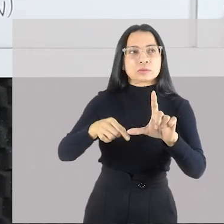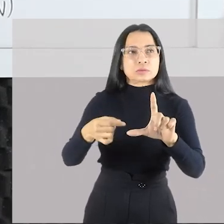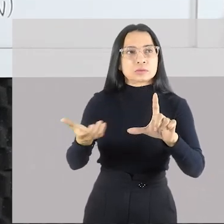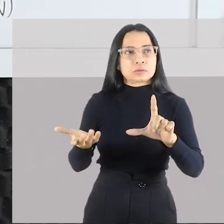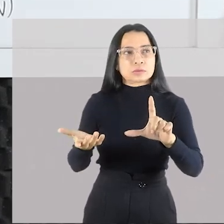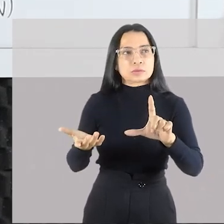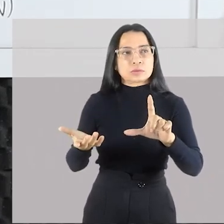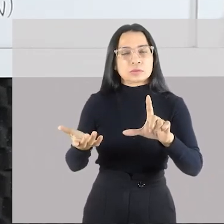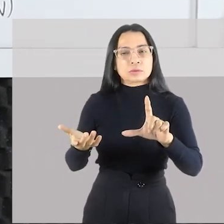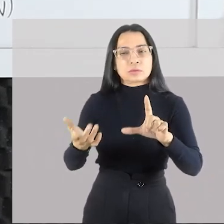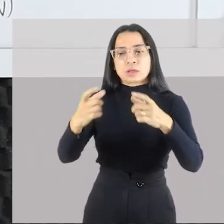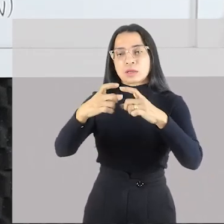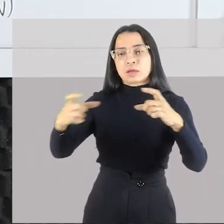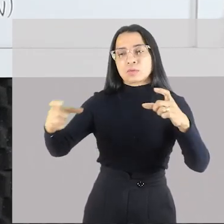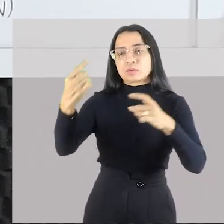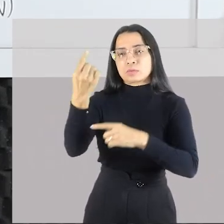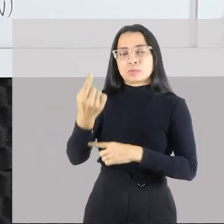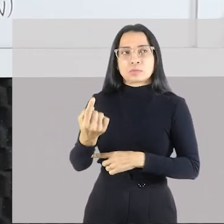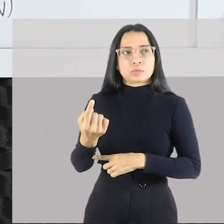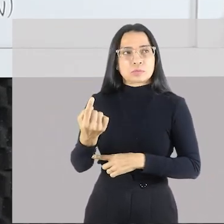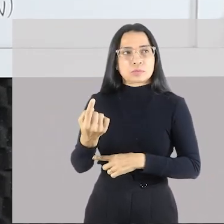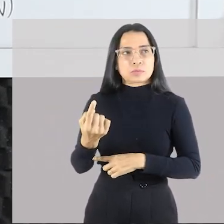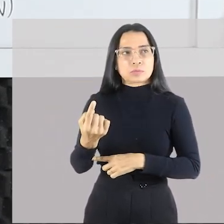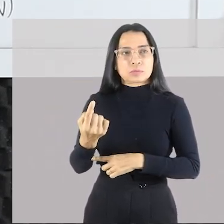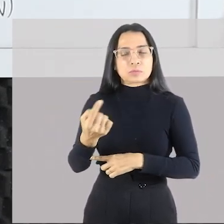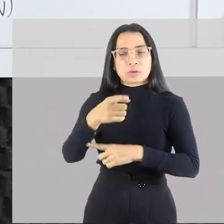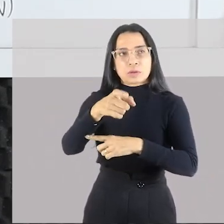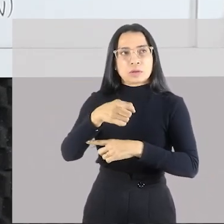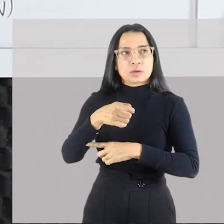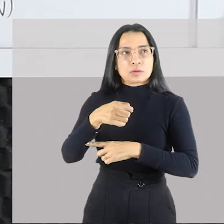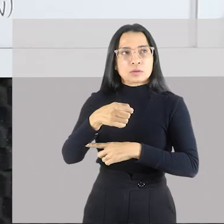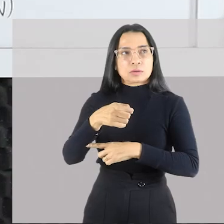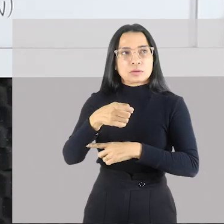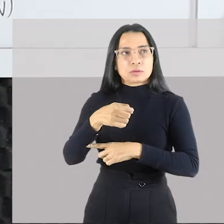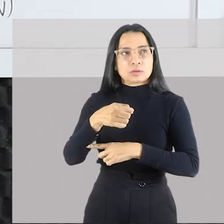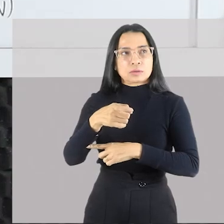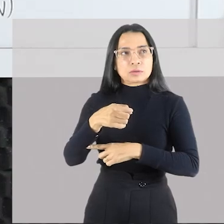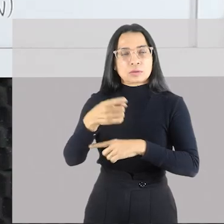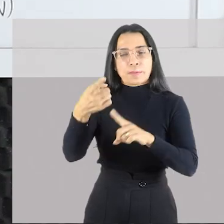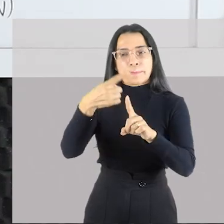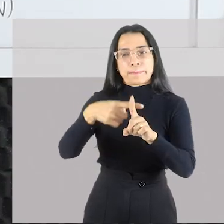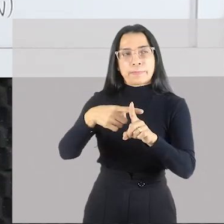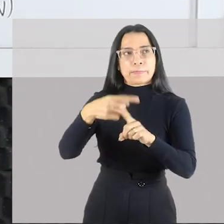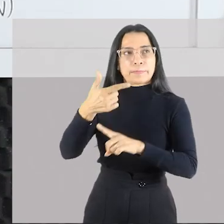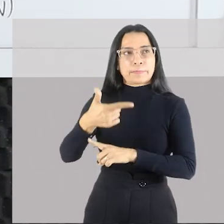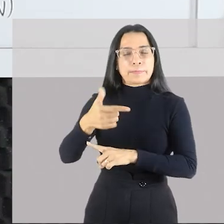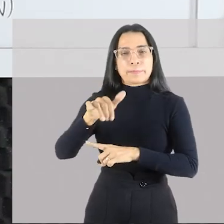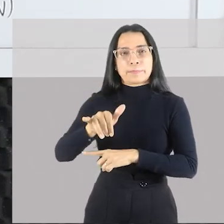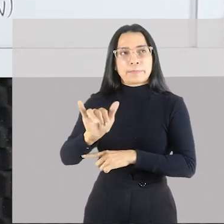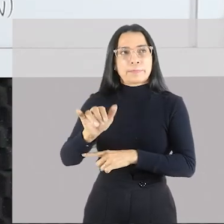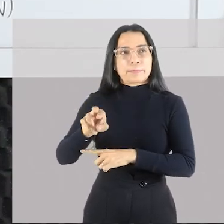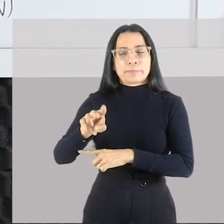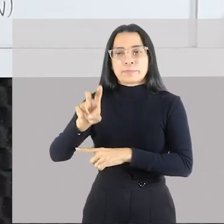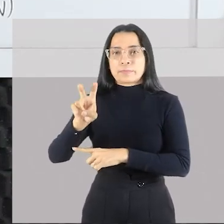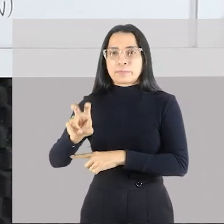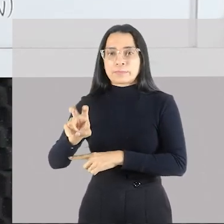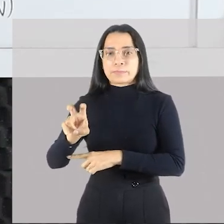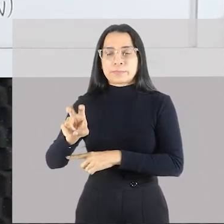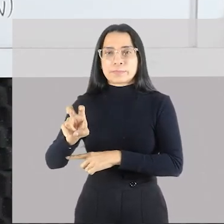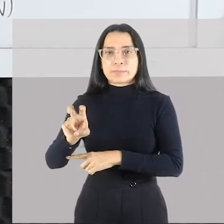pegar a equação 1, que é x mais 2y igual a